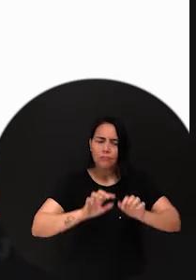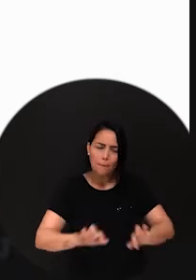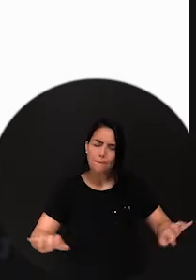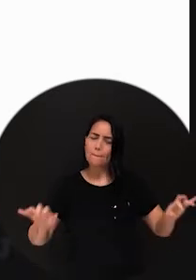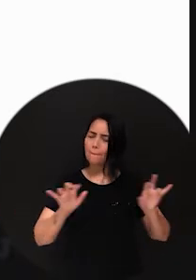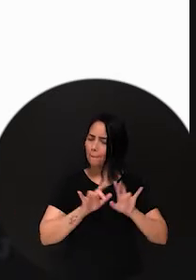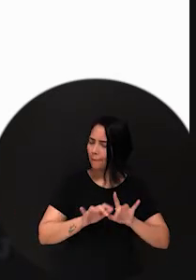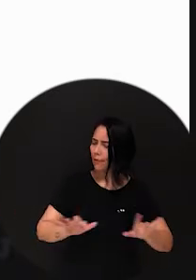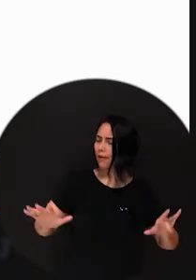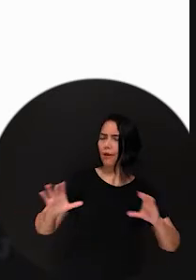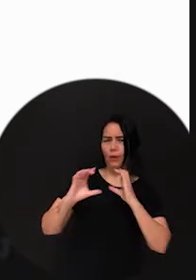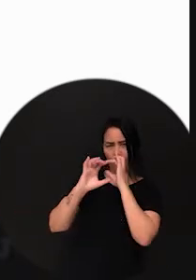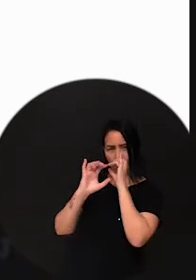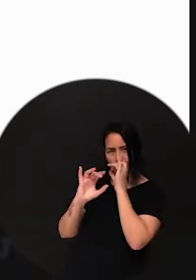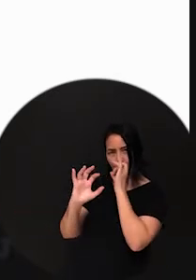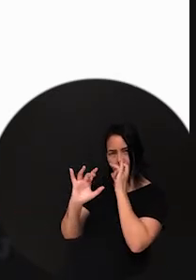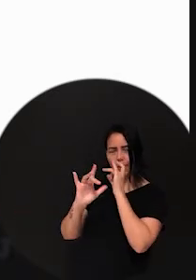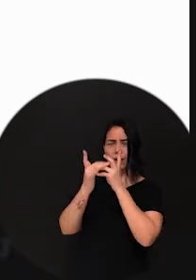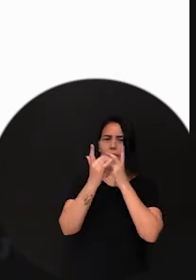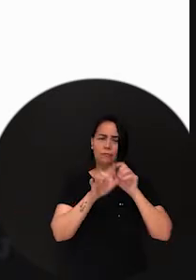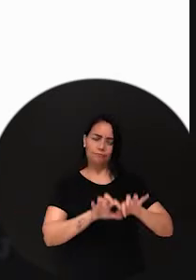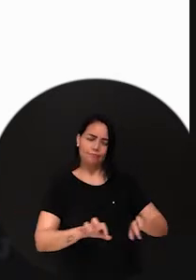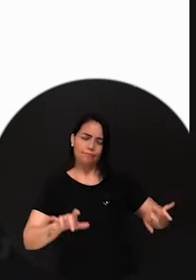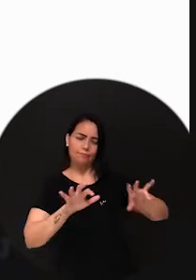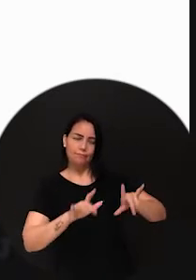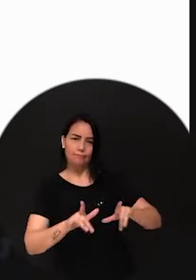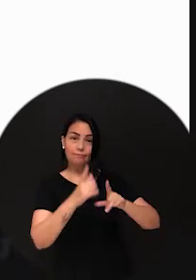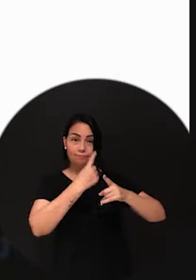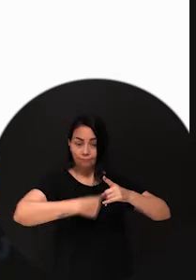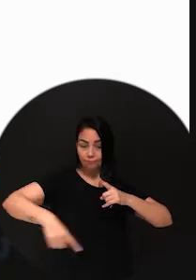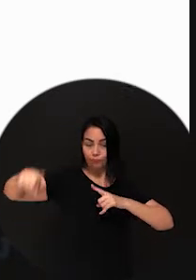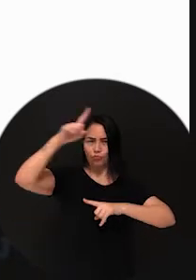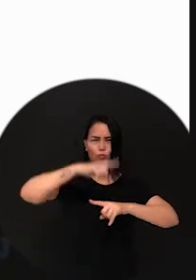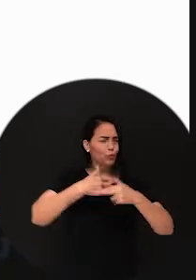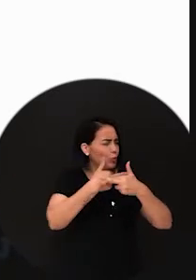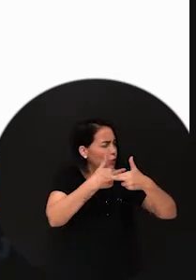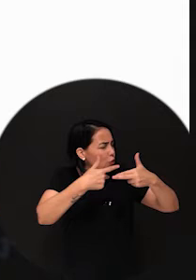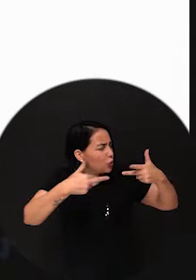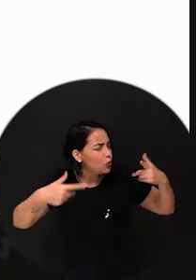saxofone, teclado, trombone, trompete, tuba,